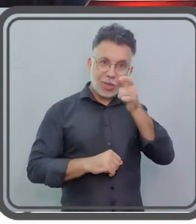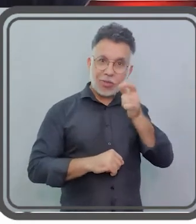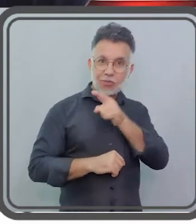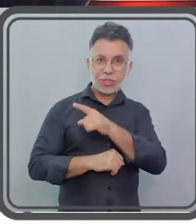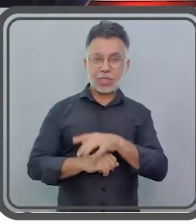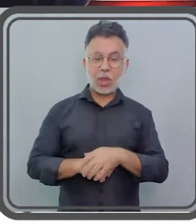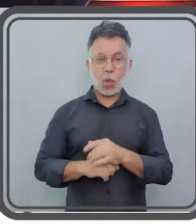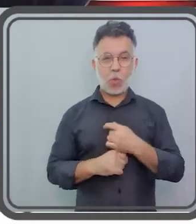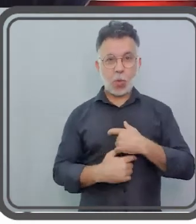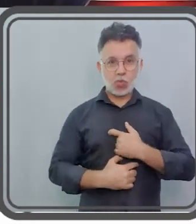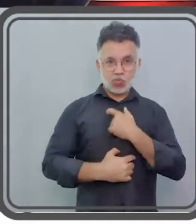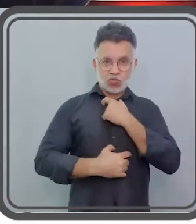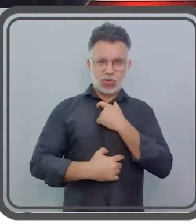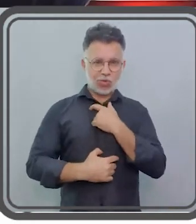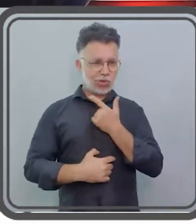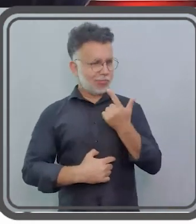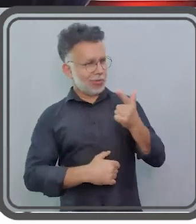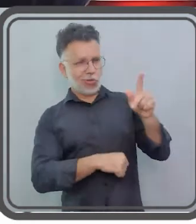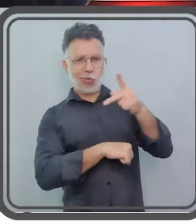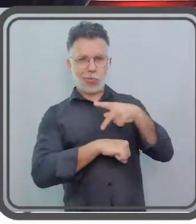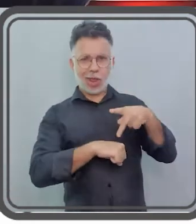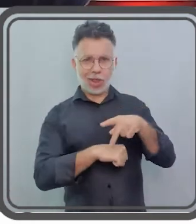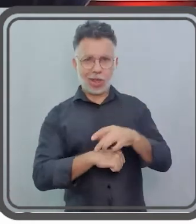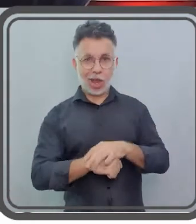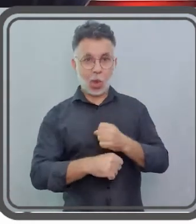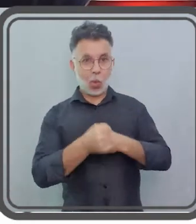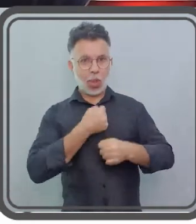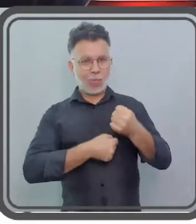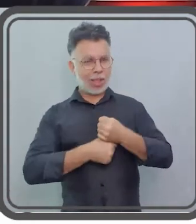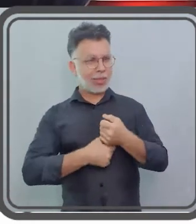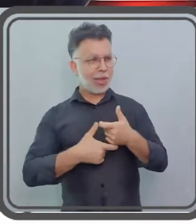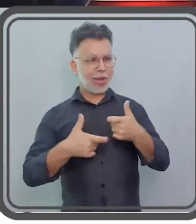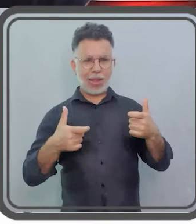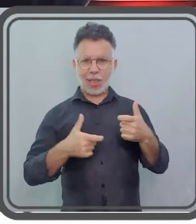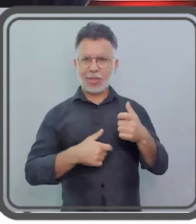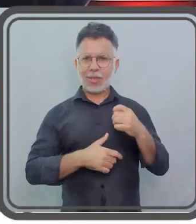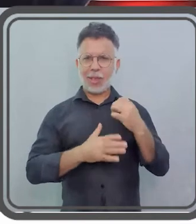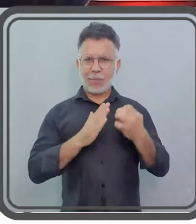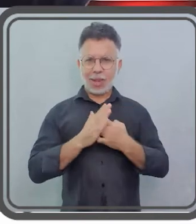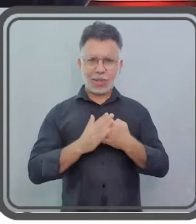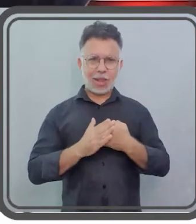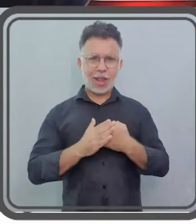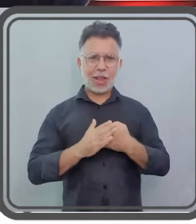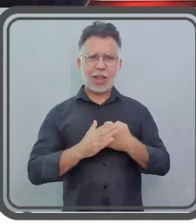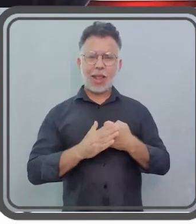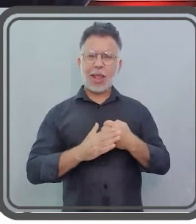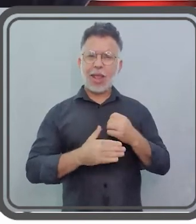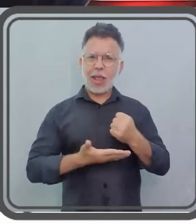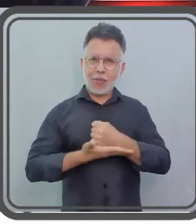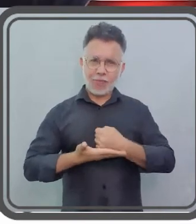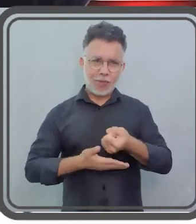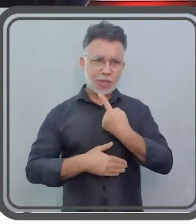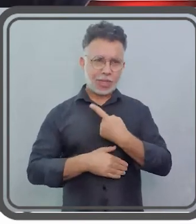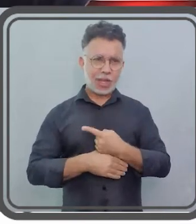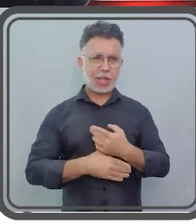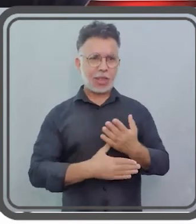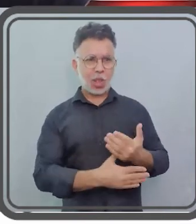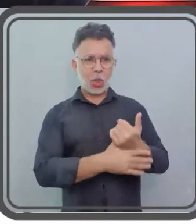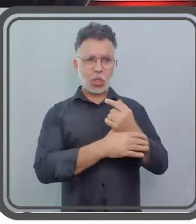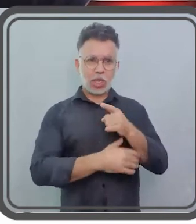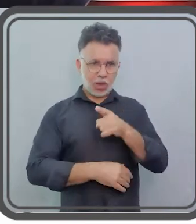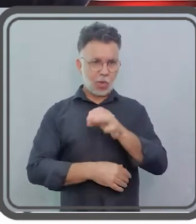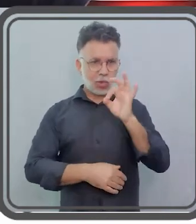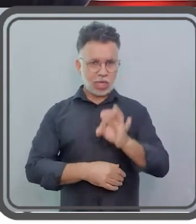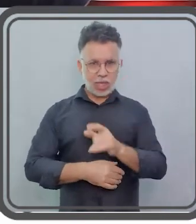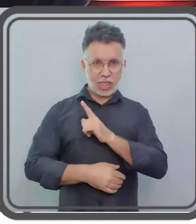um executivo internacional, tendo passado aí por grandes empresas da área farmacêutica, tecnologia e tudo mais, com certeza